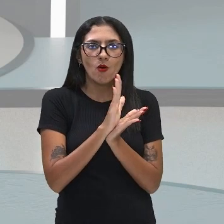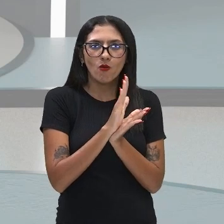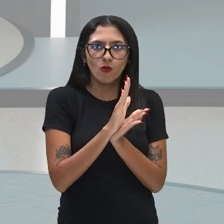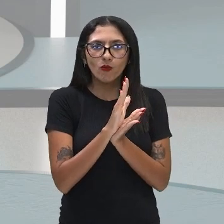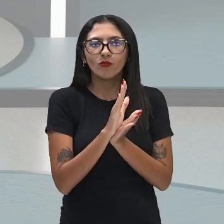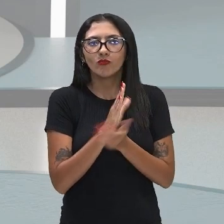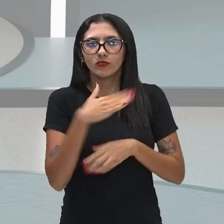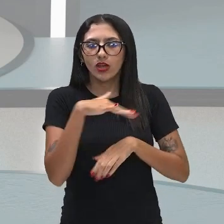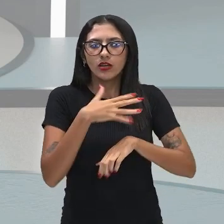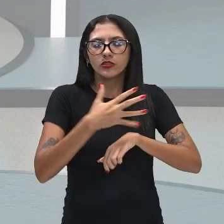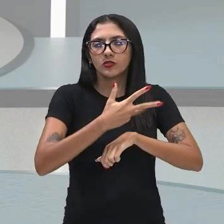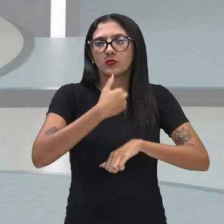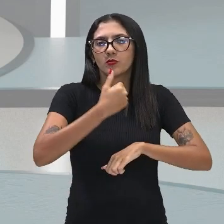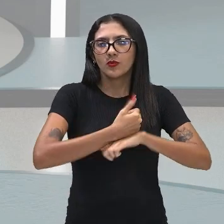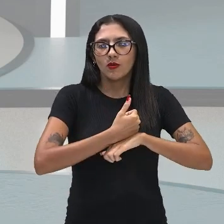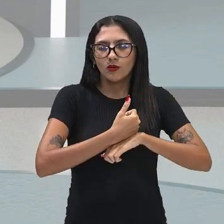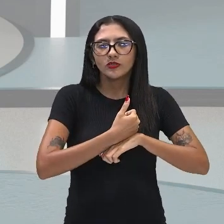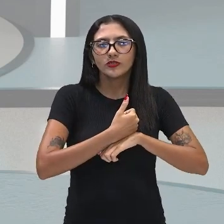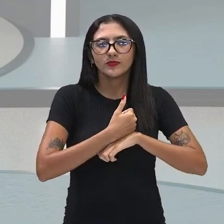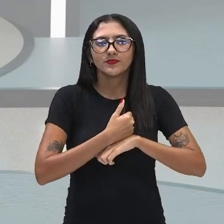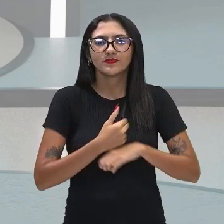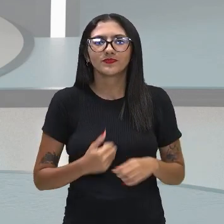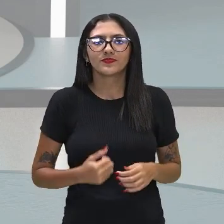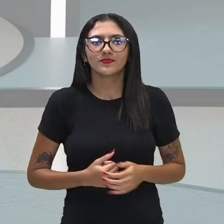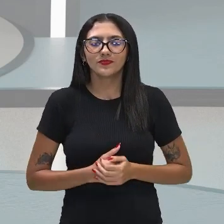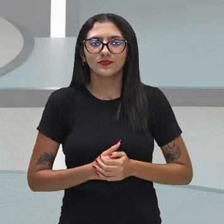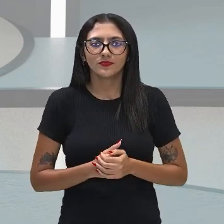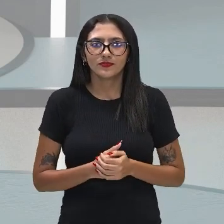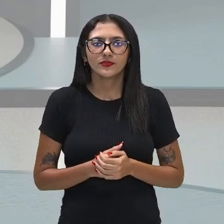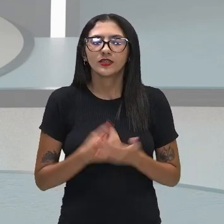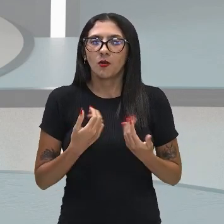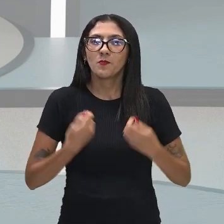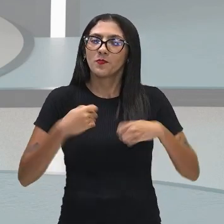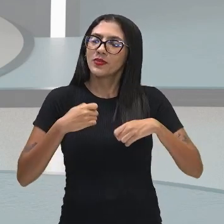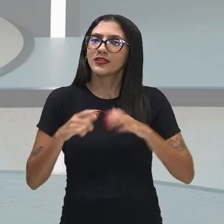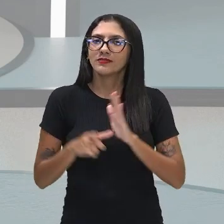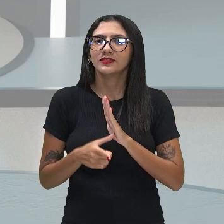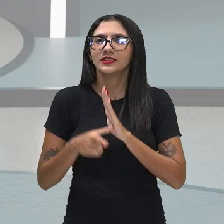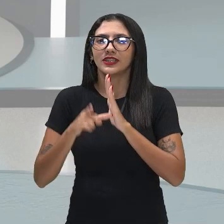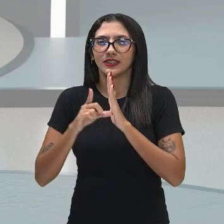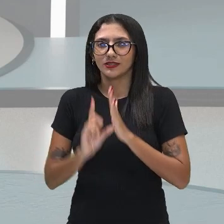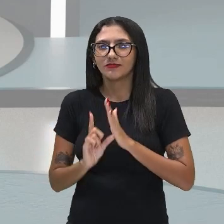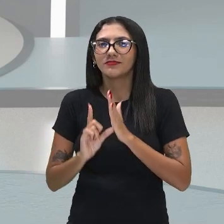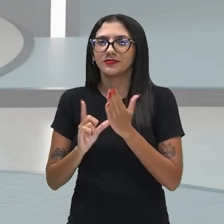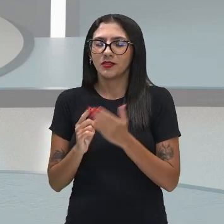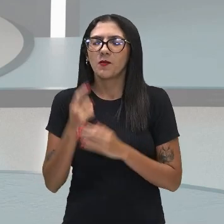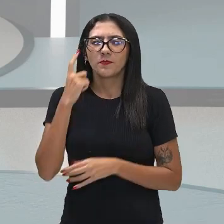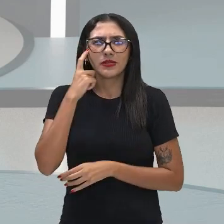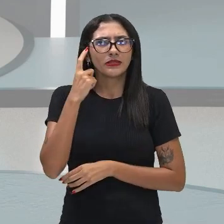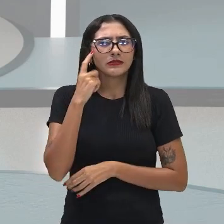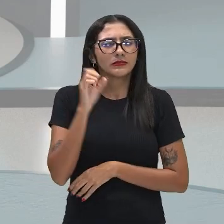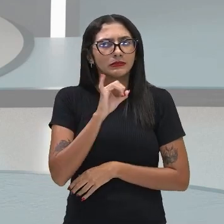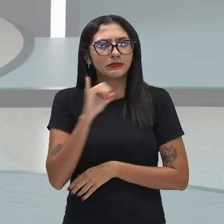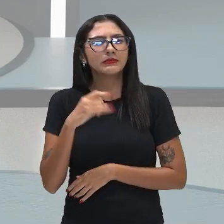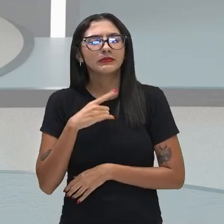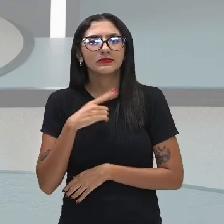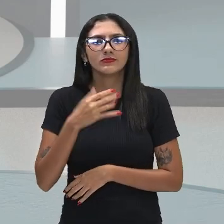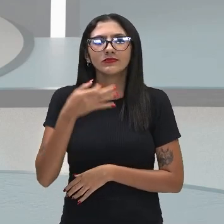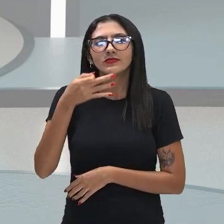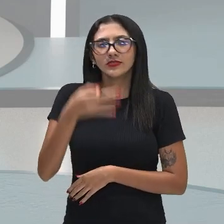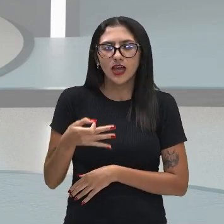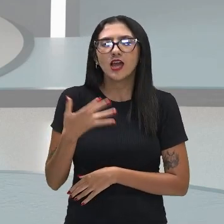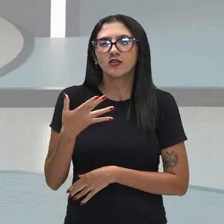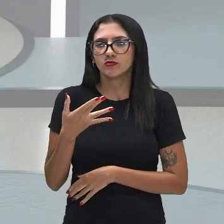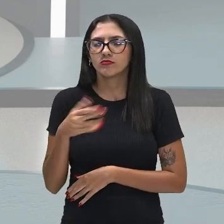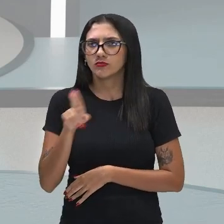parte esportiva, né? Então, a gente tem que pensar muito bem antes de tentar utilizar um desses